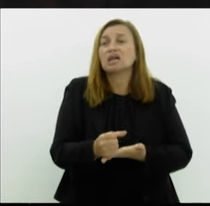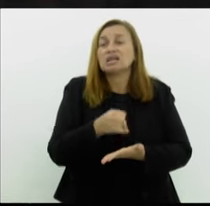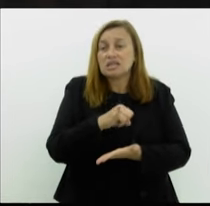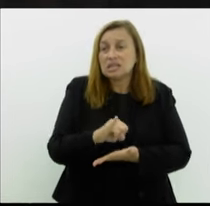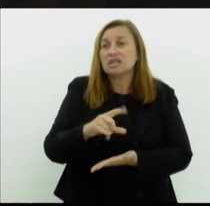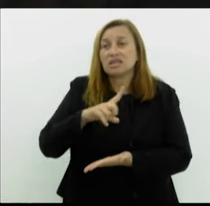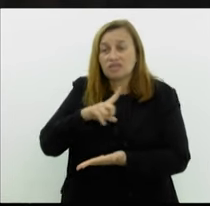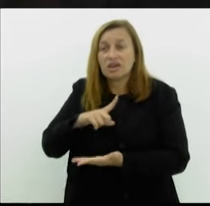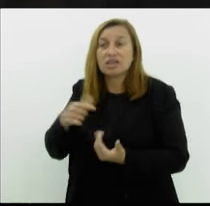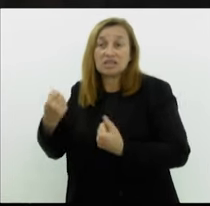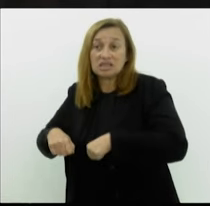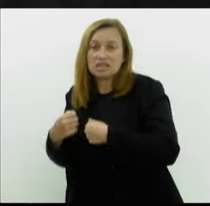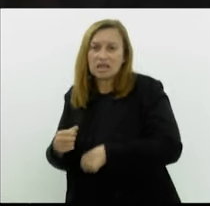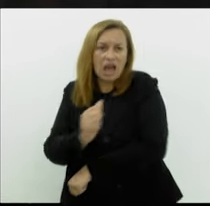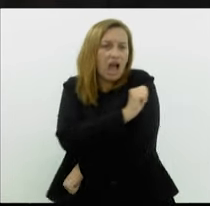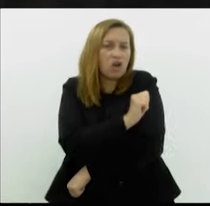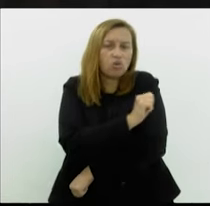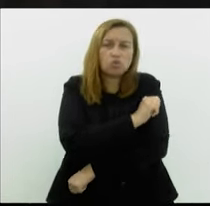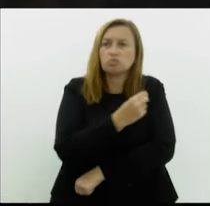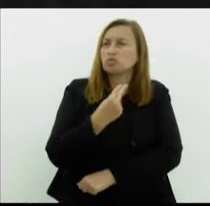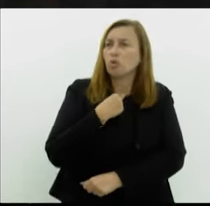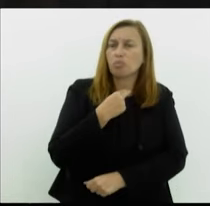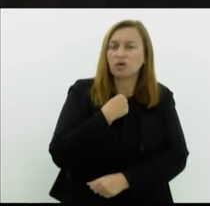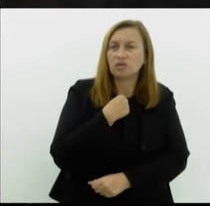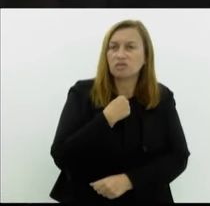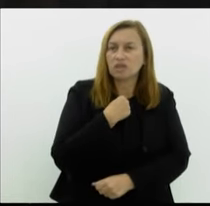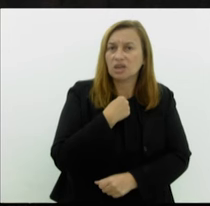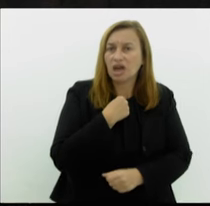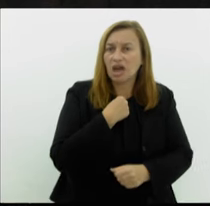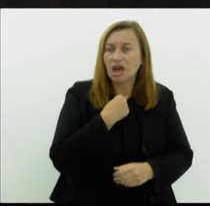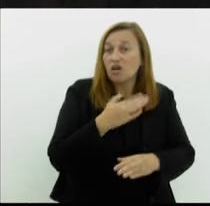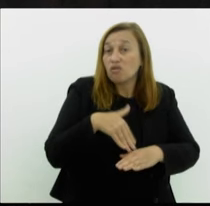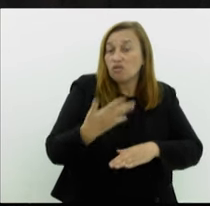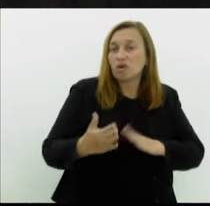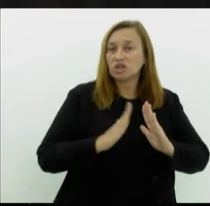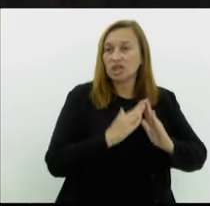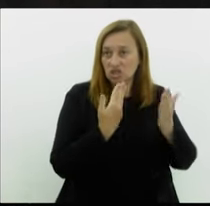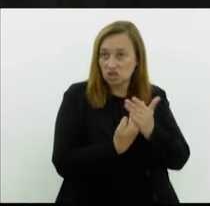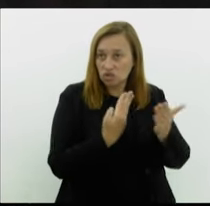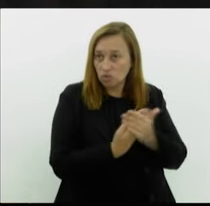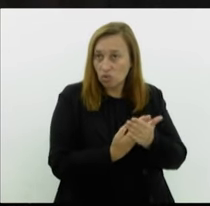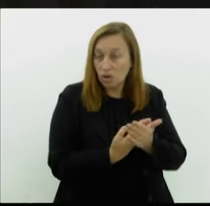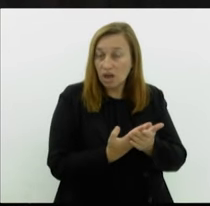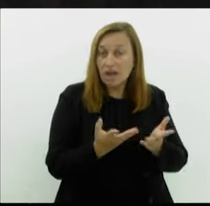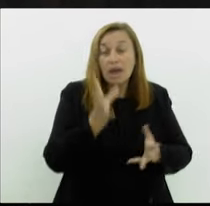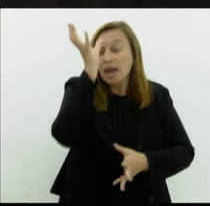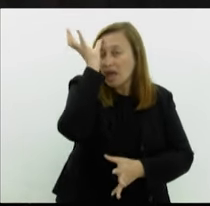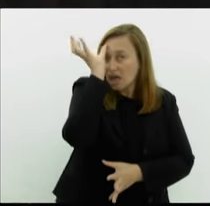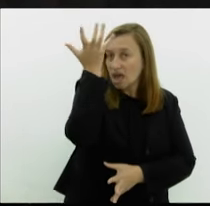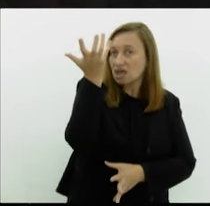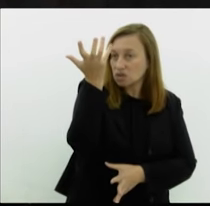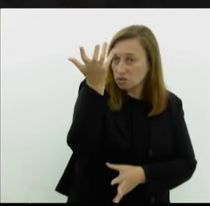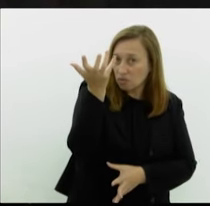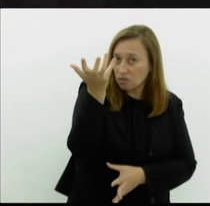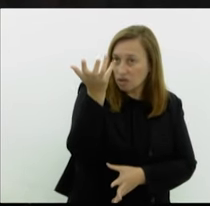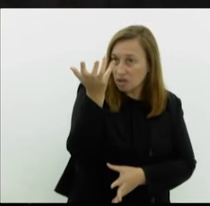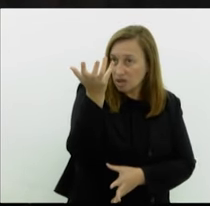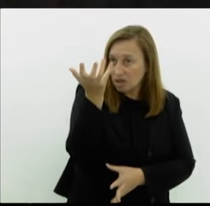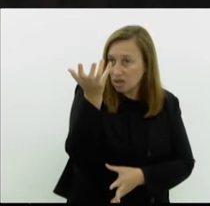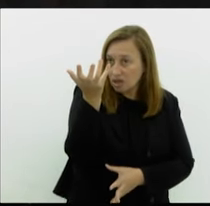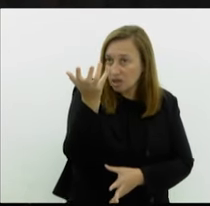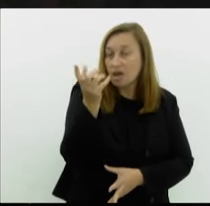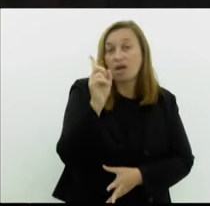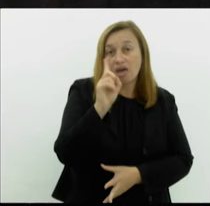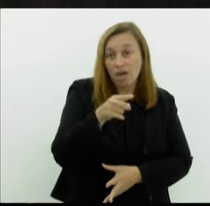alunos não podem ficar sem aula, e a maneira de se dar a solução como uma exceção é